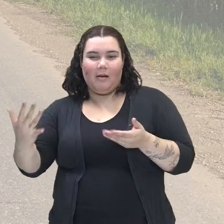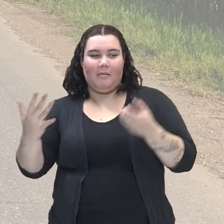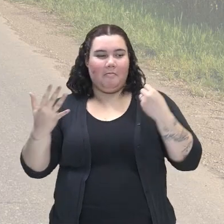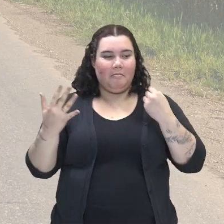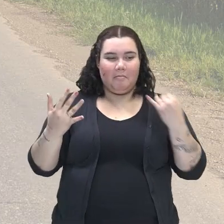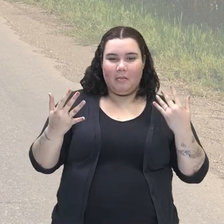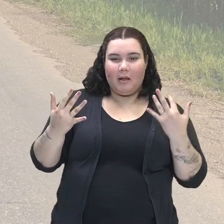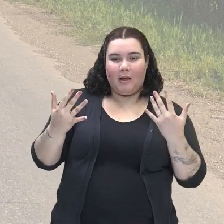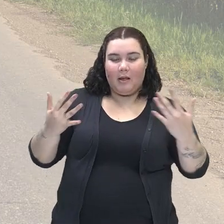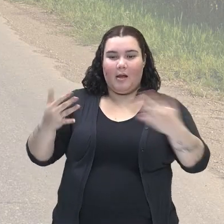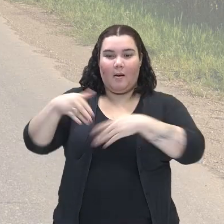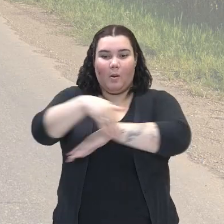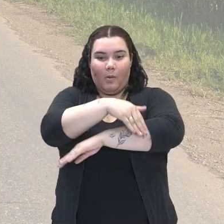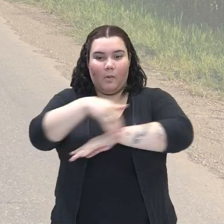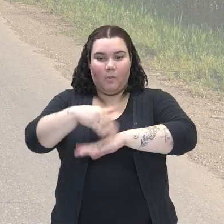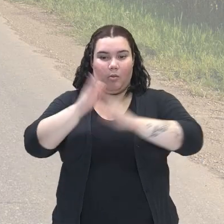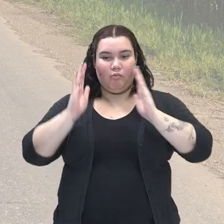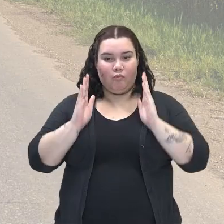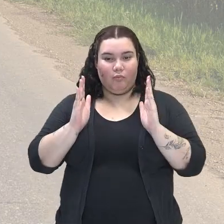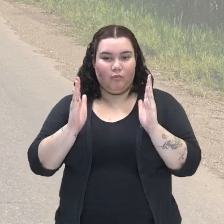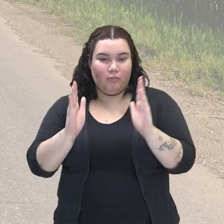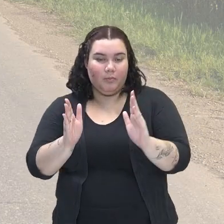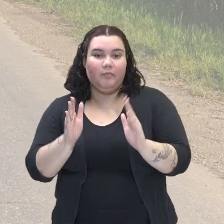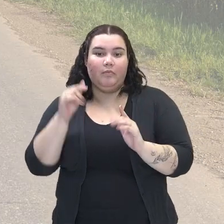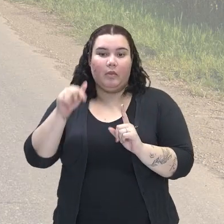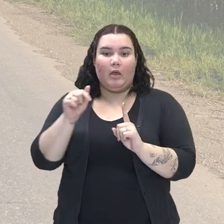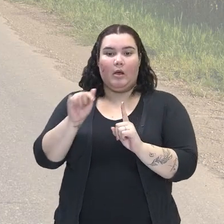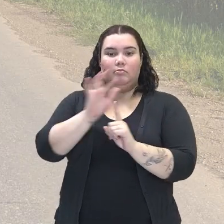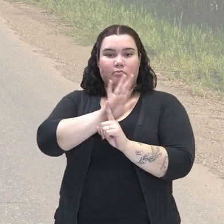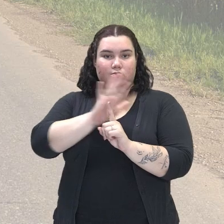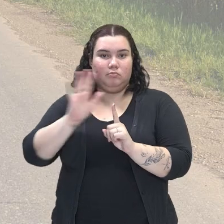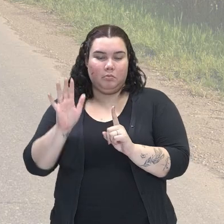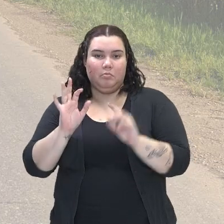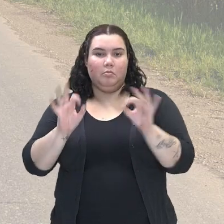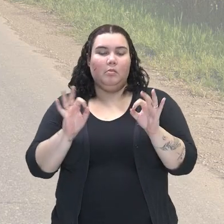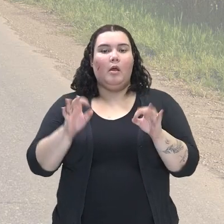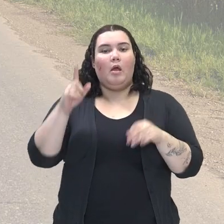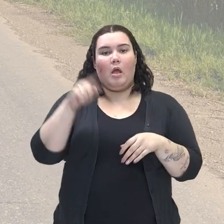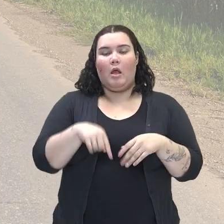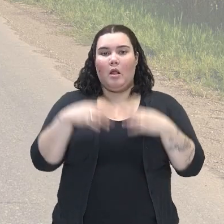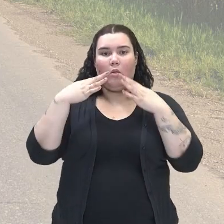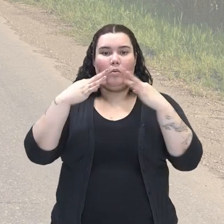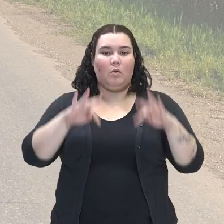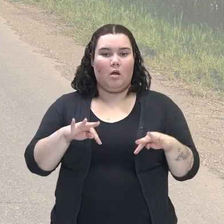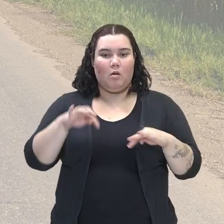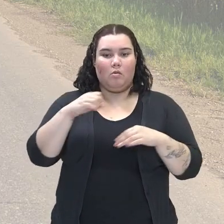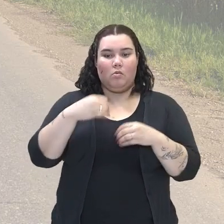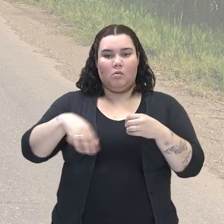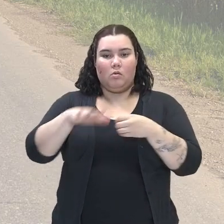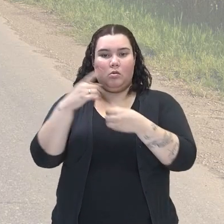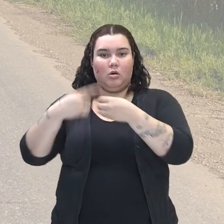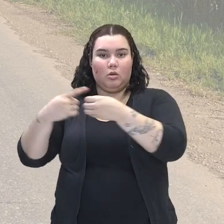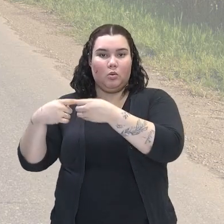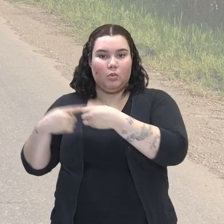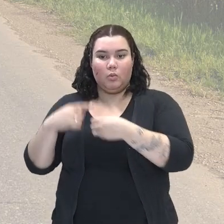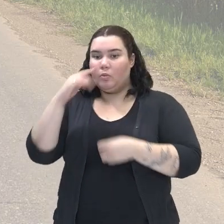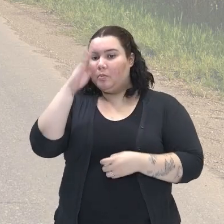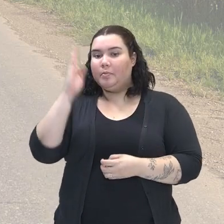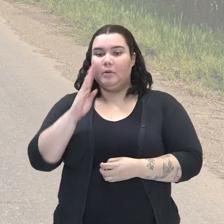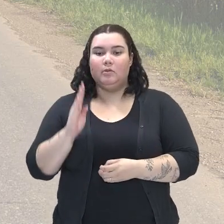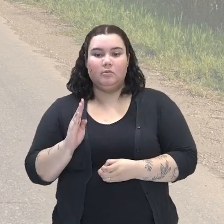as plantações todas. Essa é uma paisagem muito comum de boa parte, do interior do Brasil.